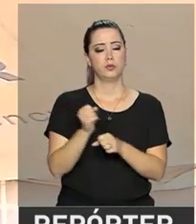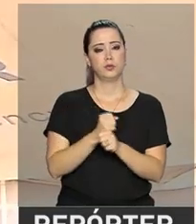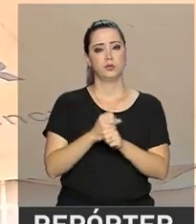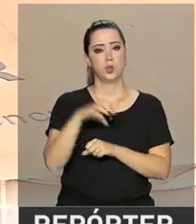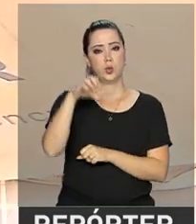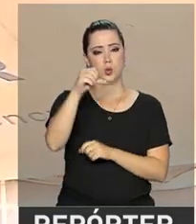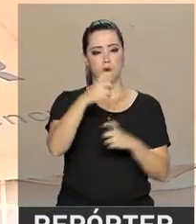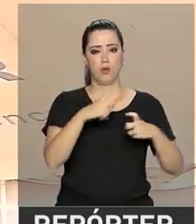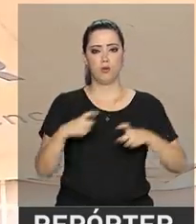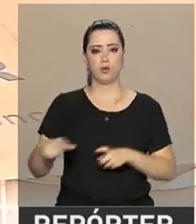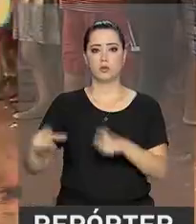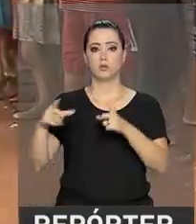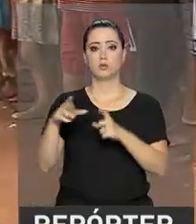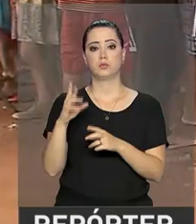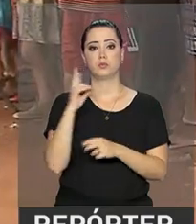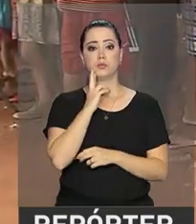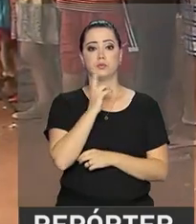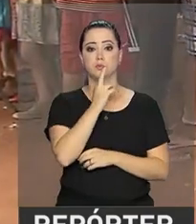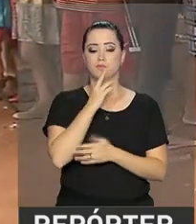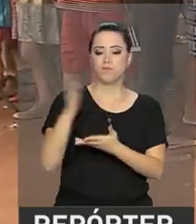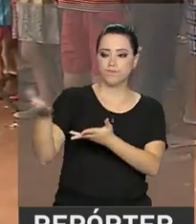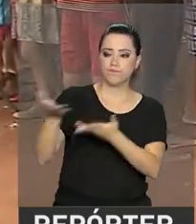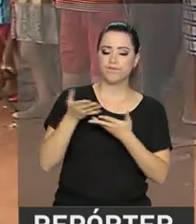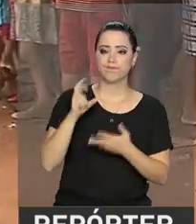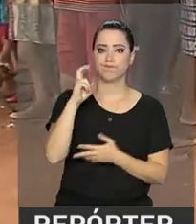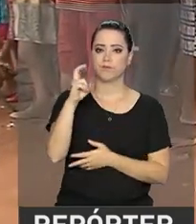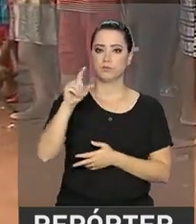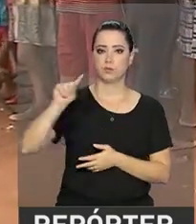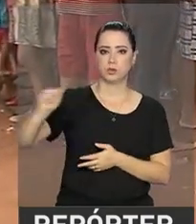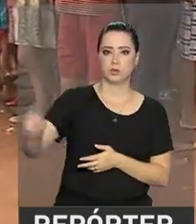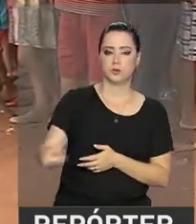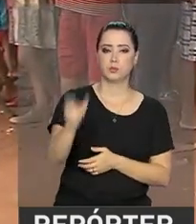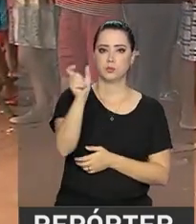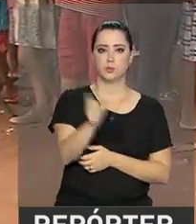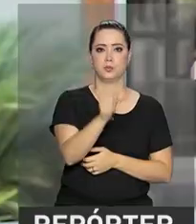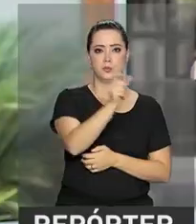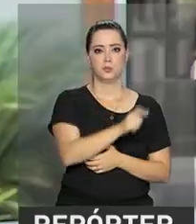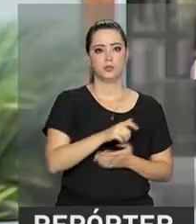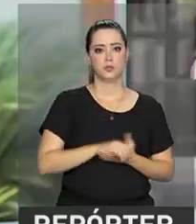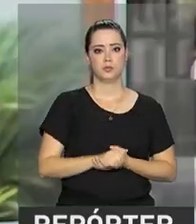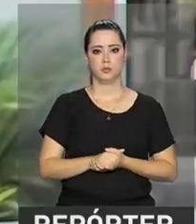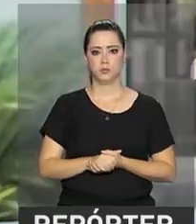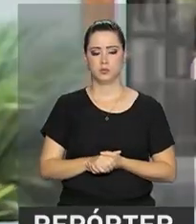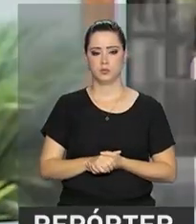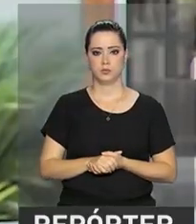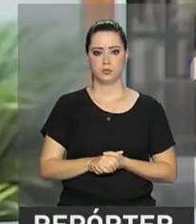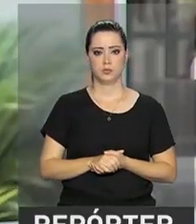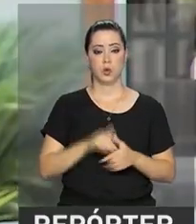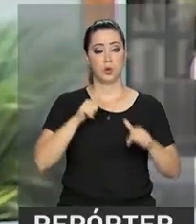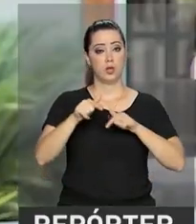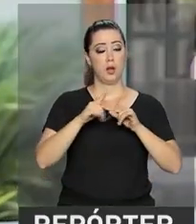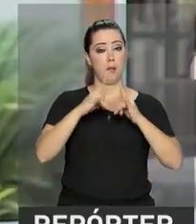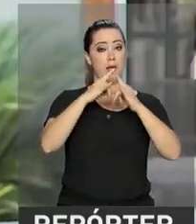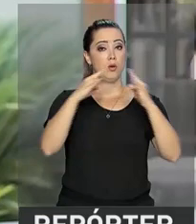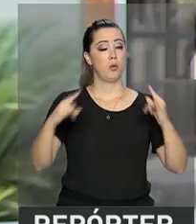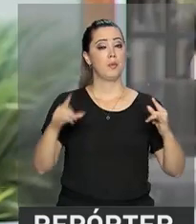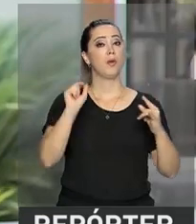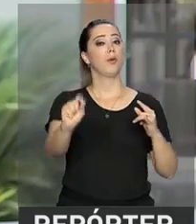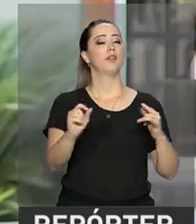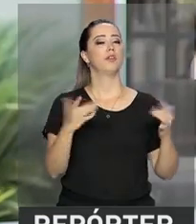9 abrigos em Boa Vista, acolhendo 5 mil venezuelanos. A função do abrigo é o seguinte,